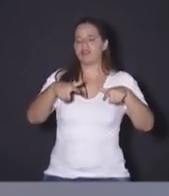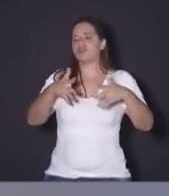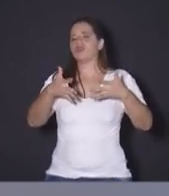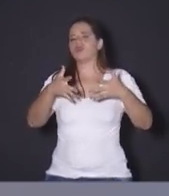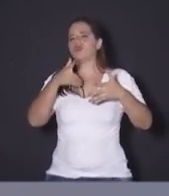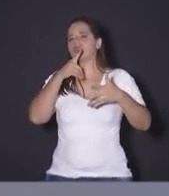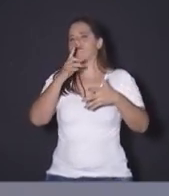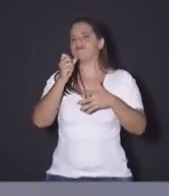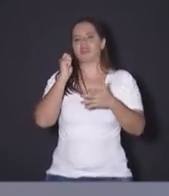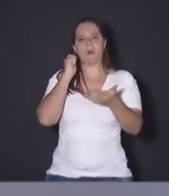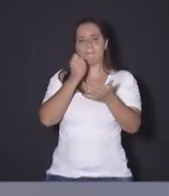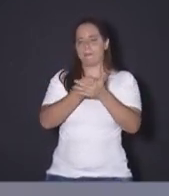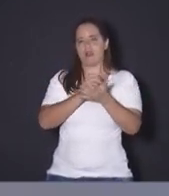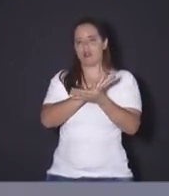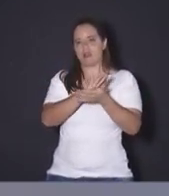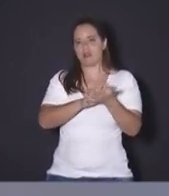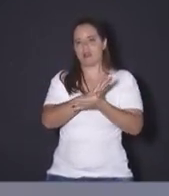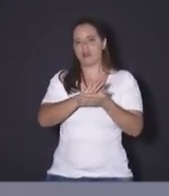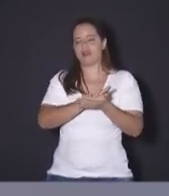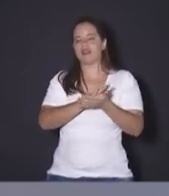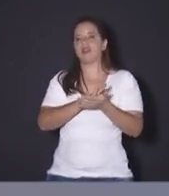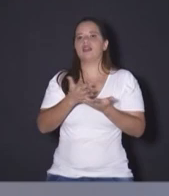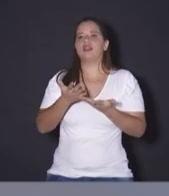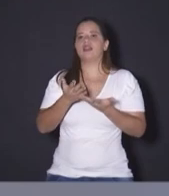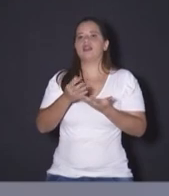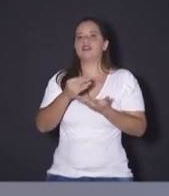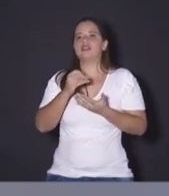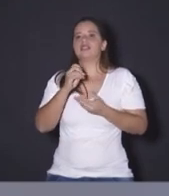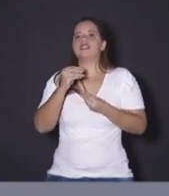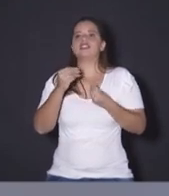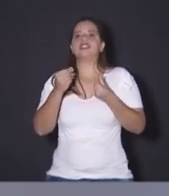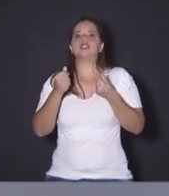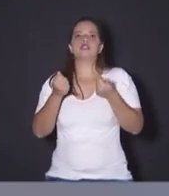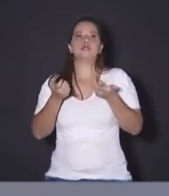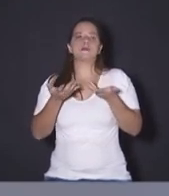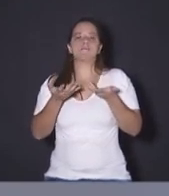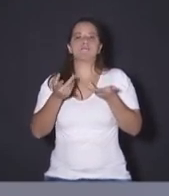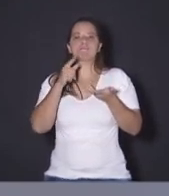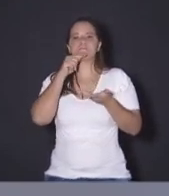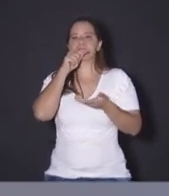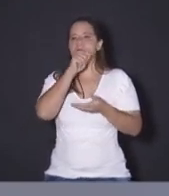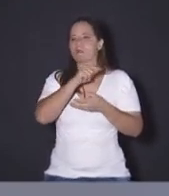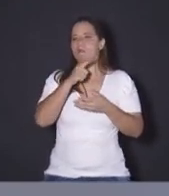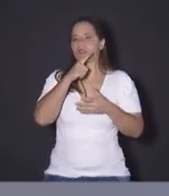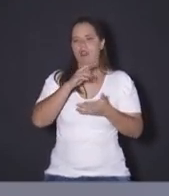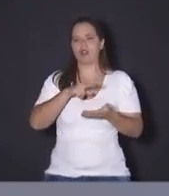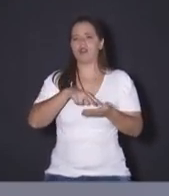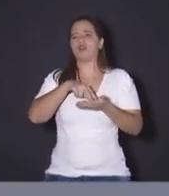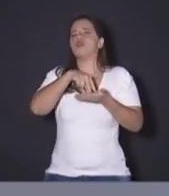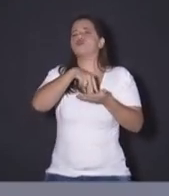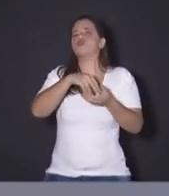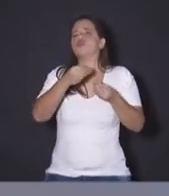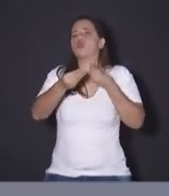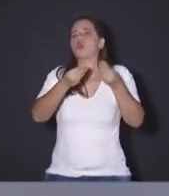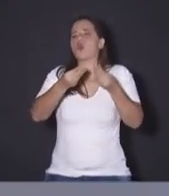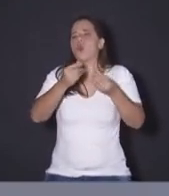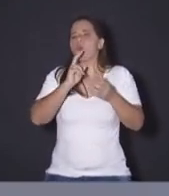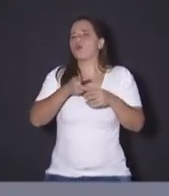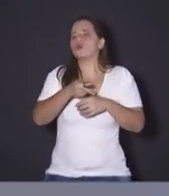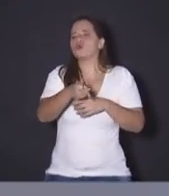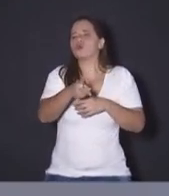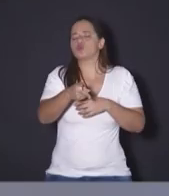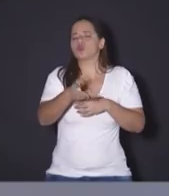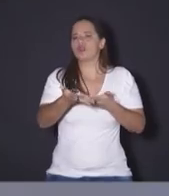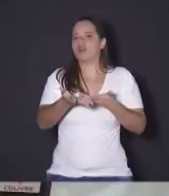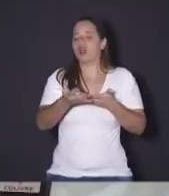você não paga por ela a e ela ela se sustenta de que forma é